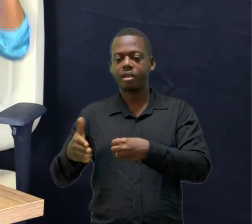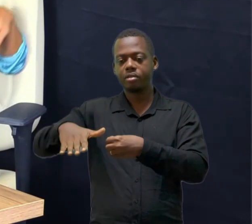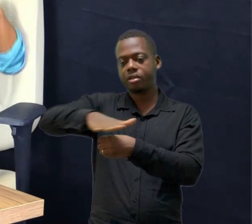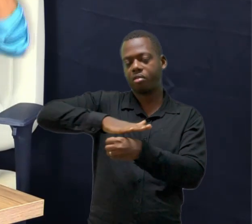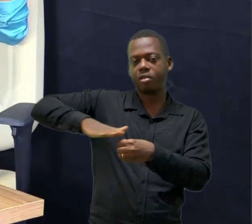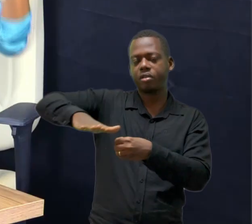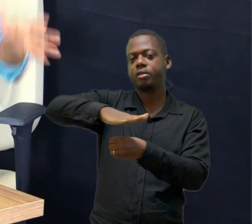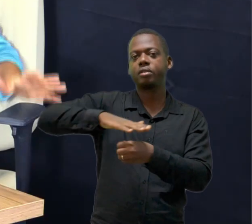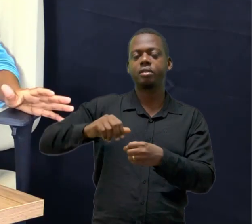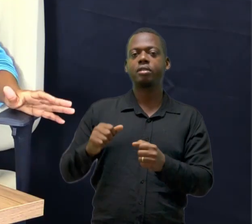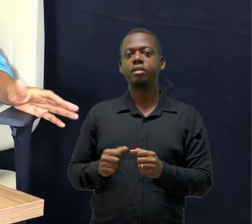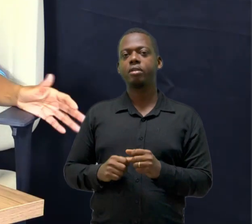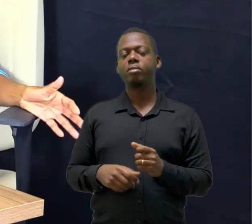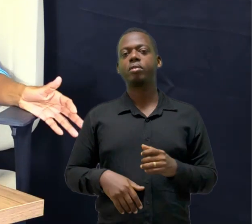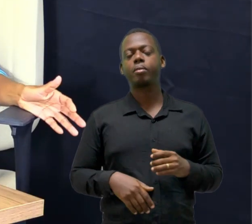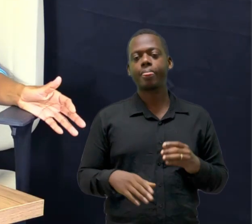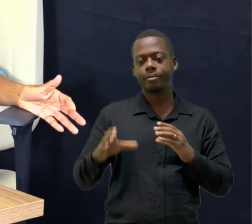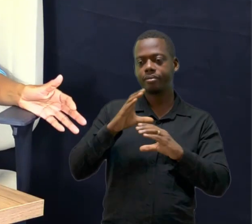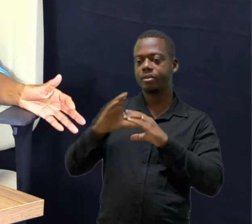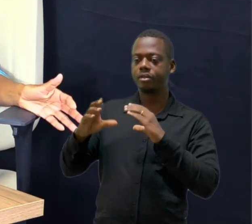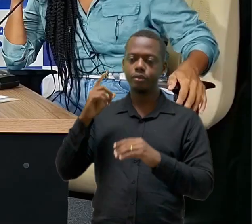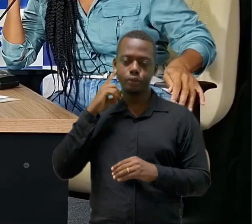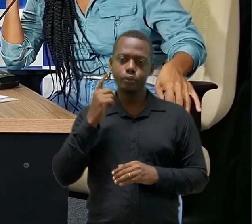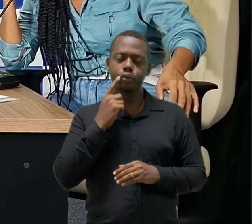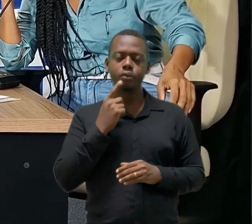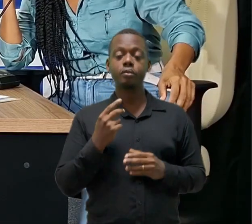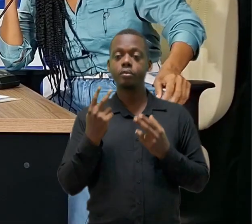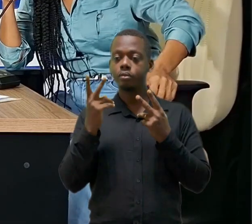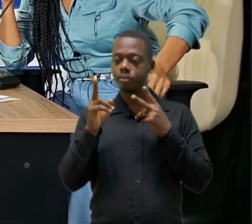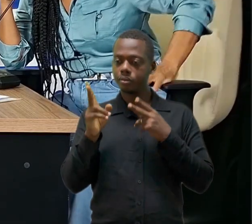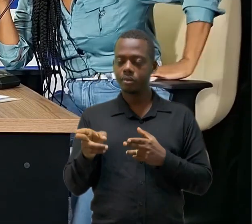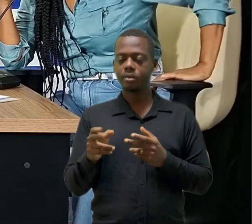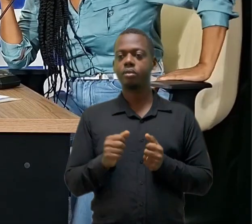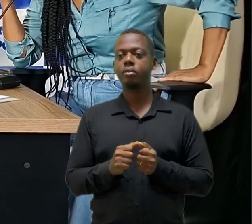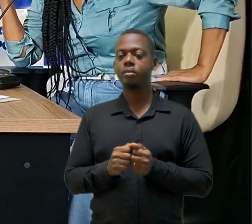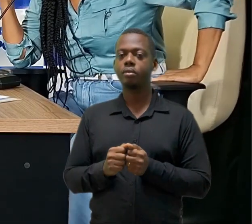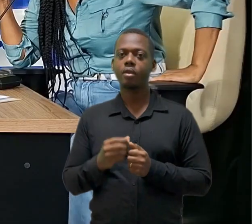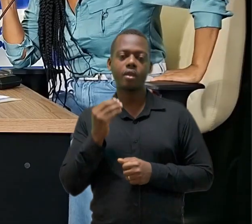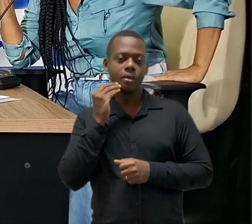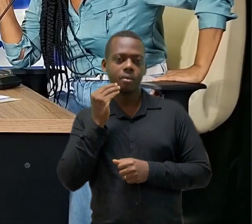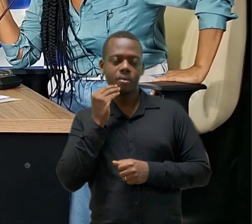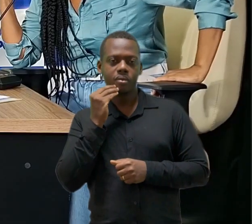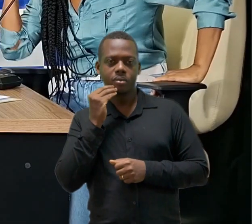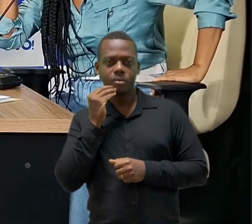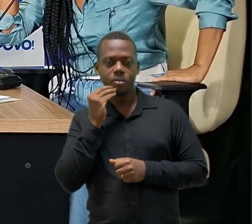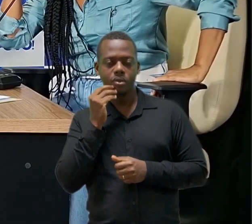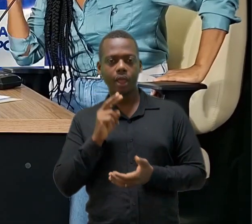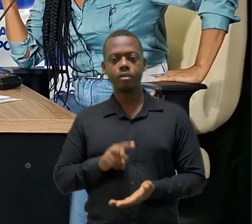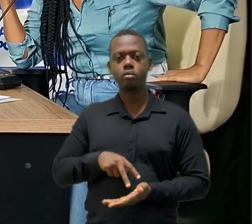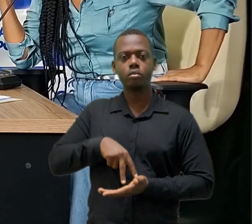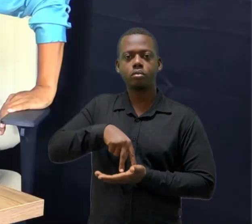depois você faz intercâmbio. Então, a língua de sinais também. Deixa eu dizer, aproveitar essa oportunidade aqui para falar sobre a questão da atuação do